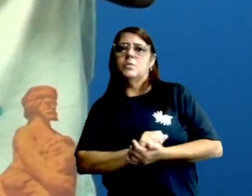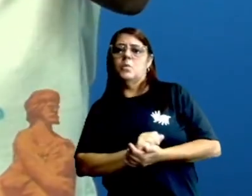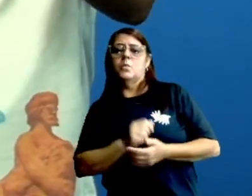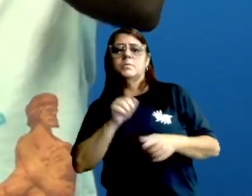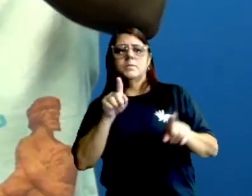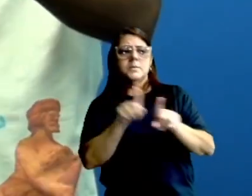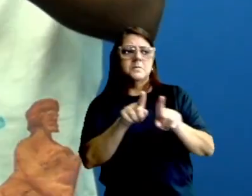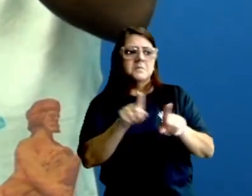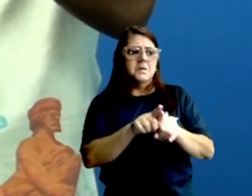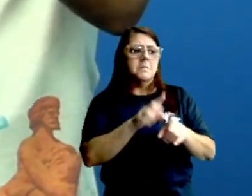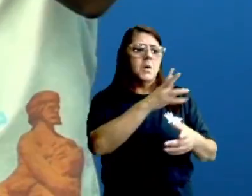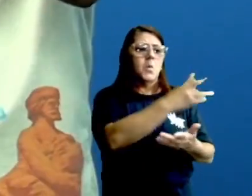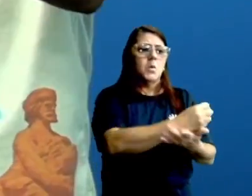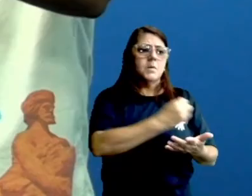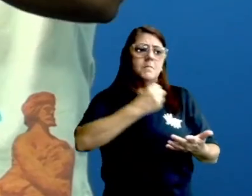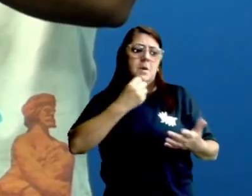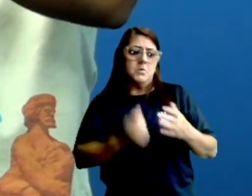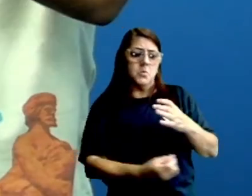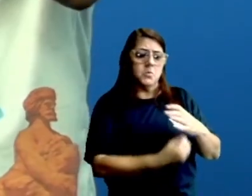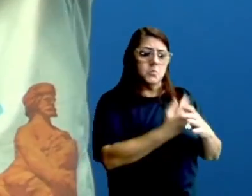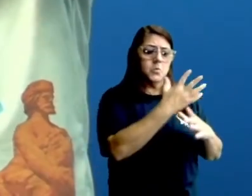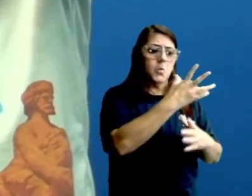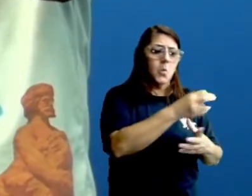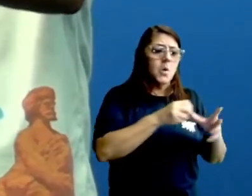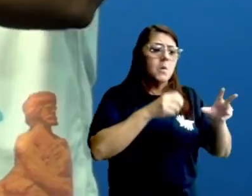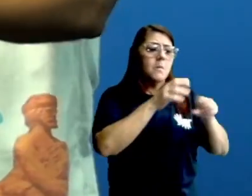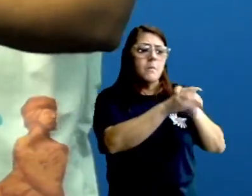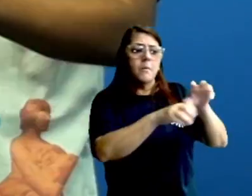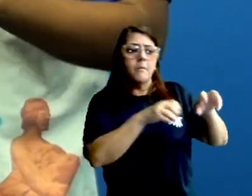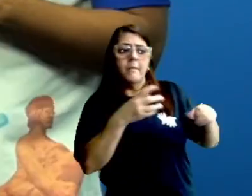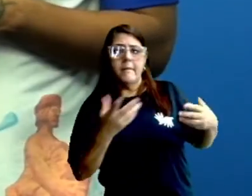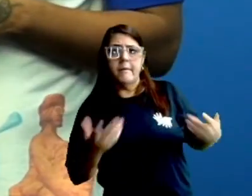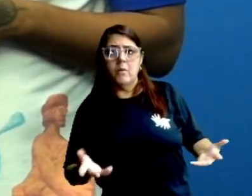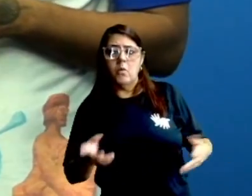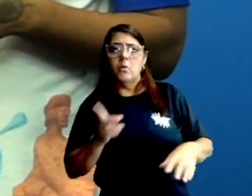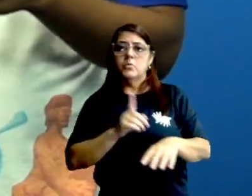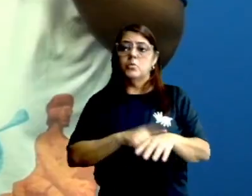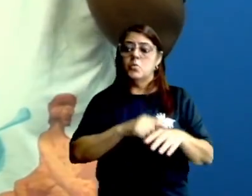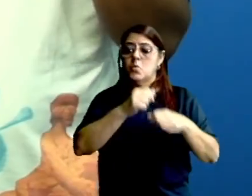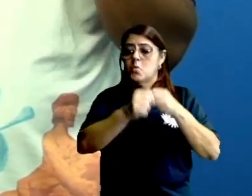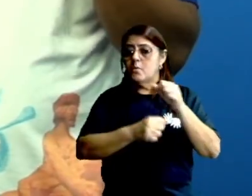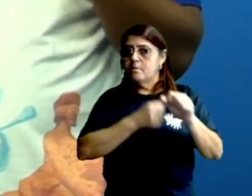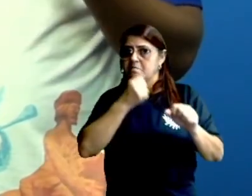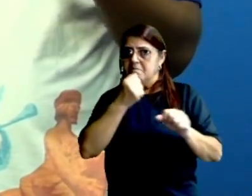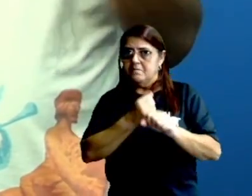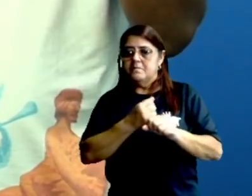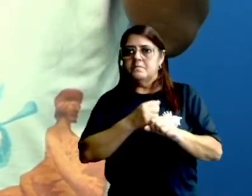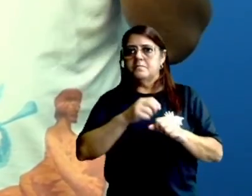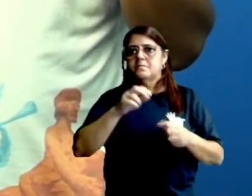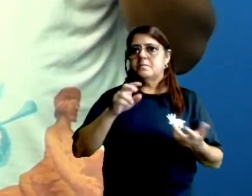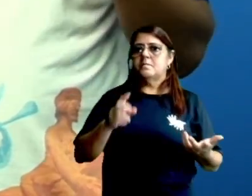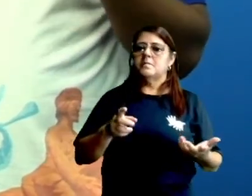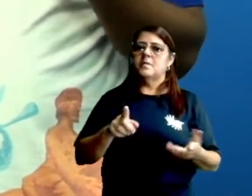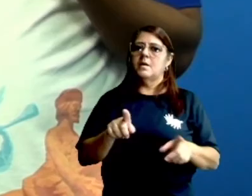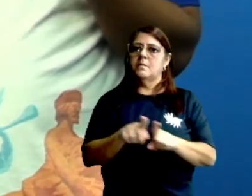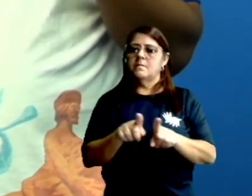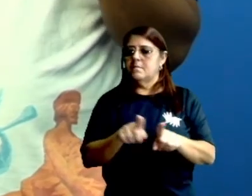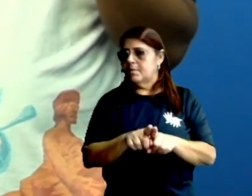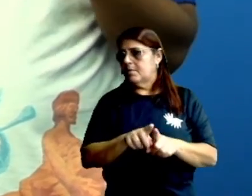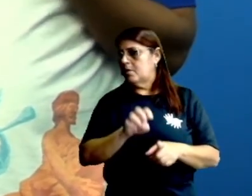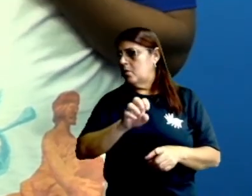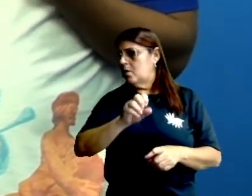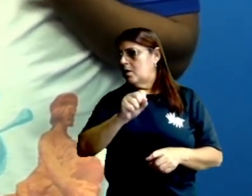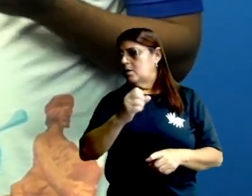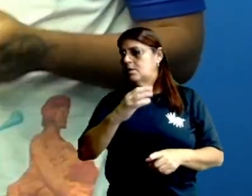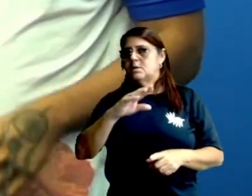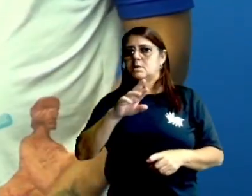do que foi ali das colheitas do quanto eles conseguiram colher e um determinado período do ano então os escribas eles também tinham